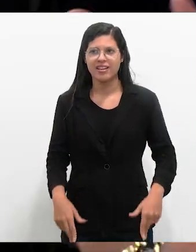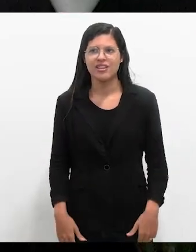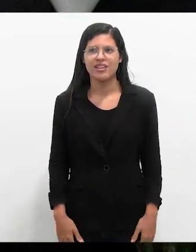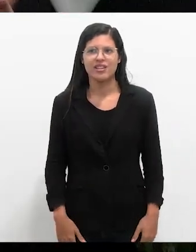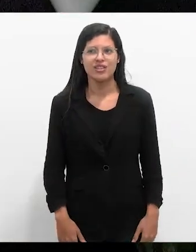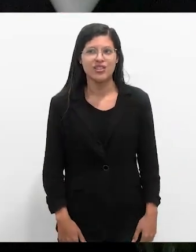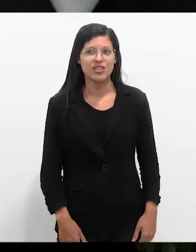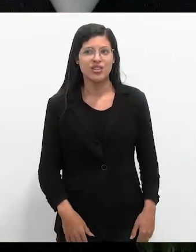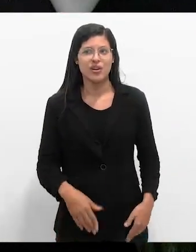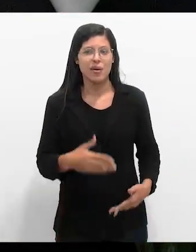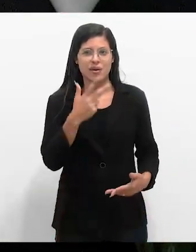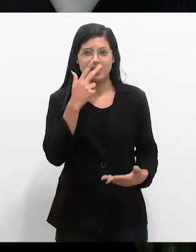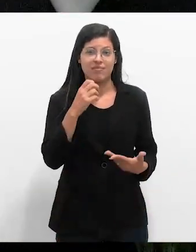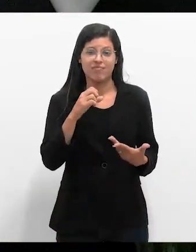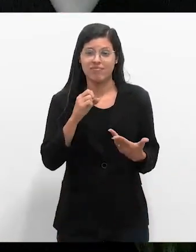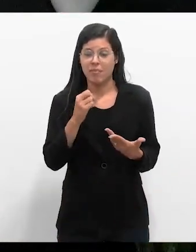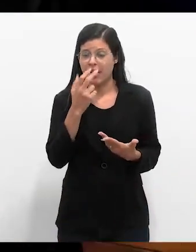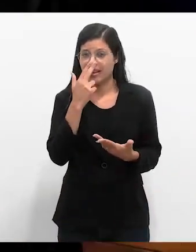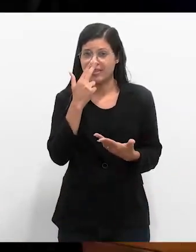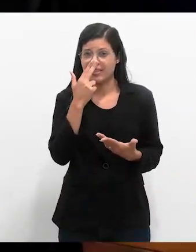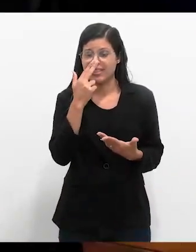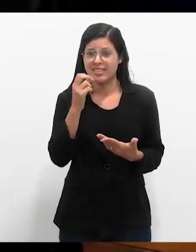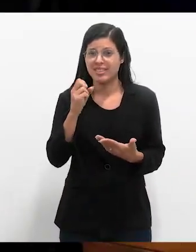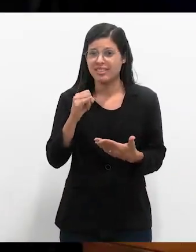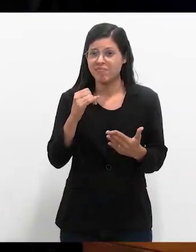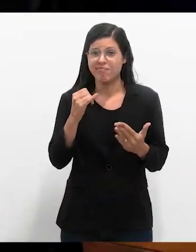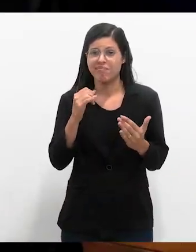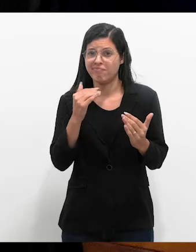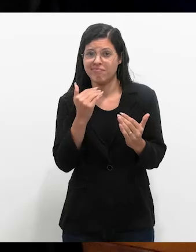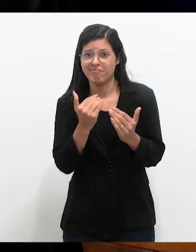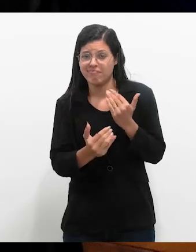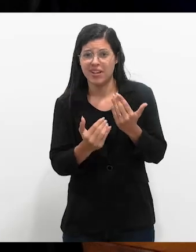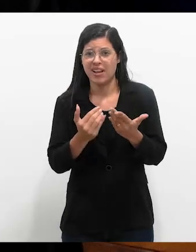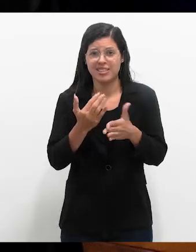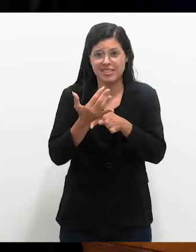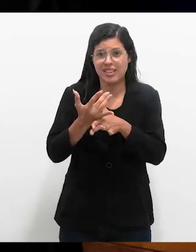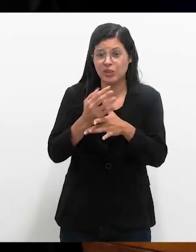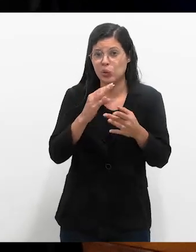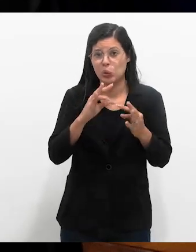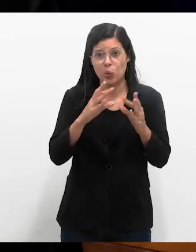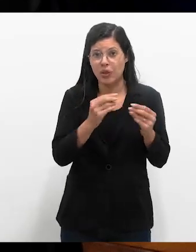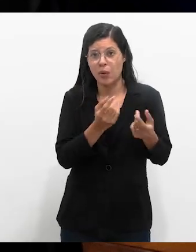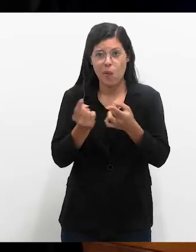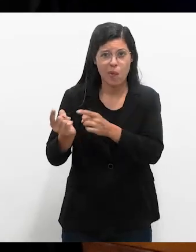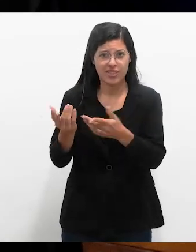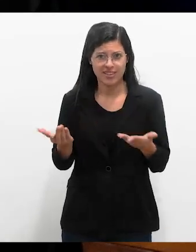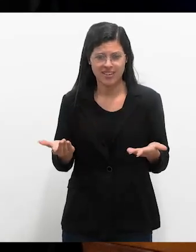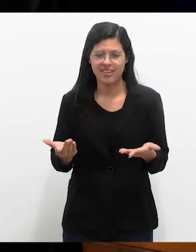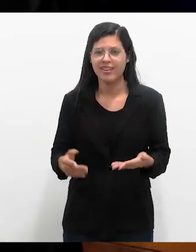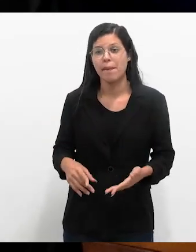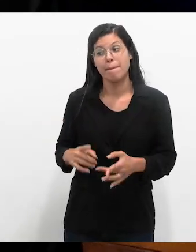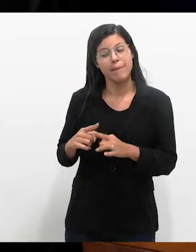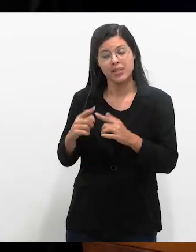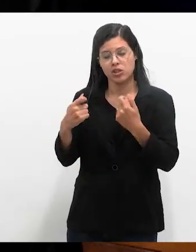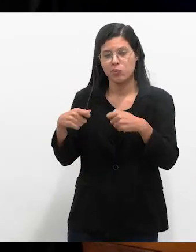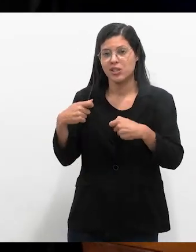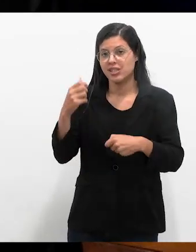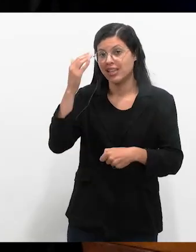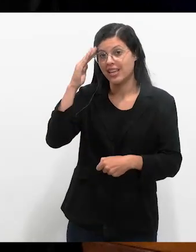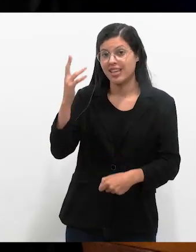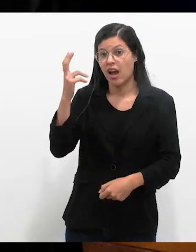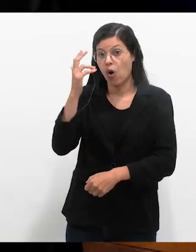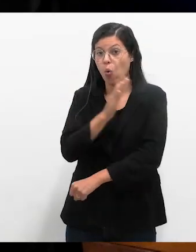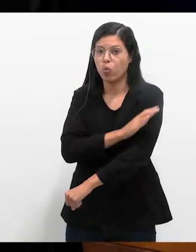toda a cidade dele contra ele. Exatamente. Mas aí a gente precisa entender a cultura. Ele segue uma cultura. Ele faz o